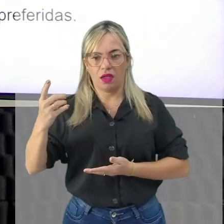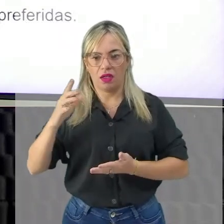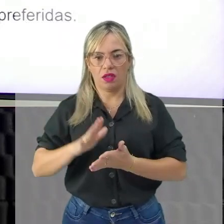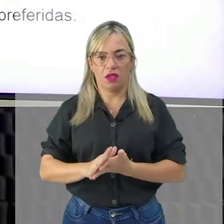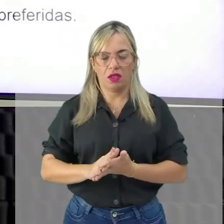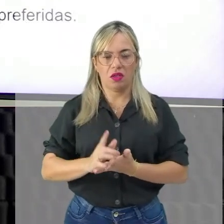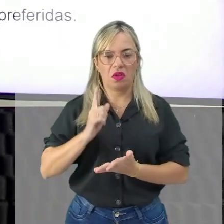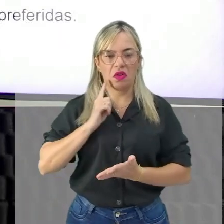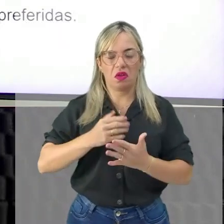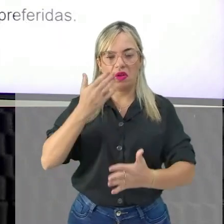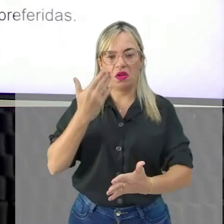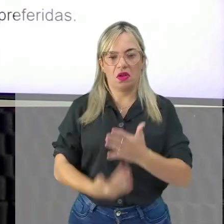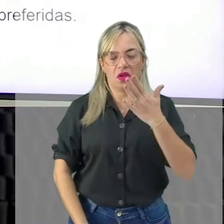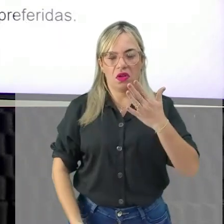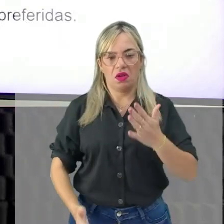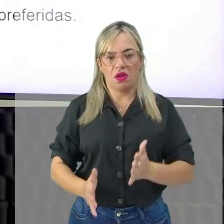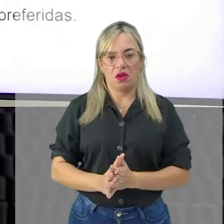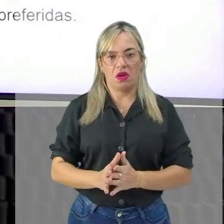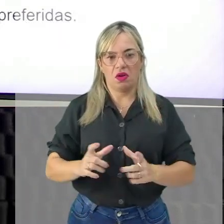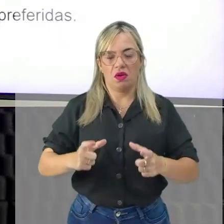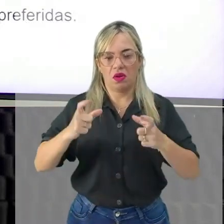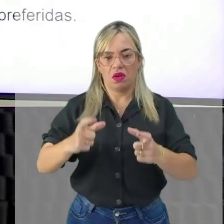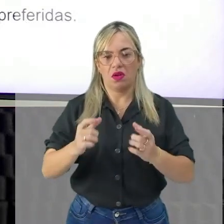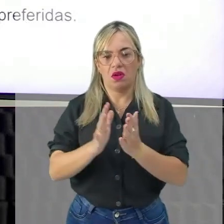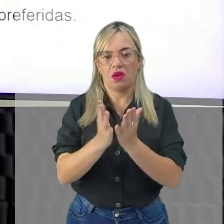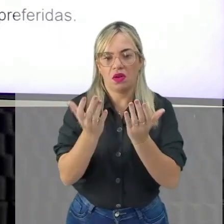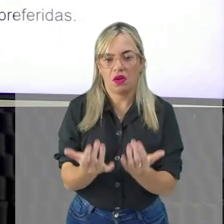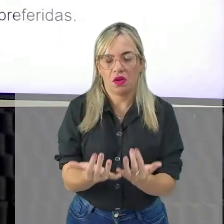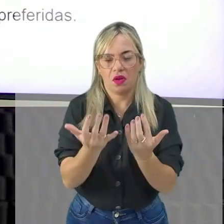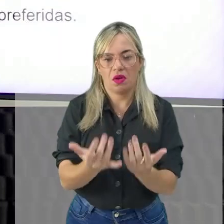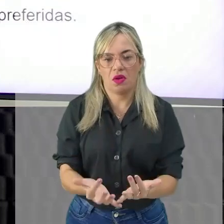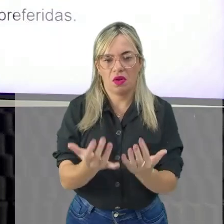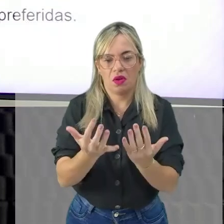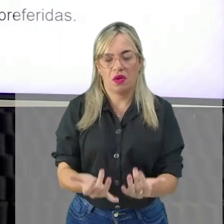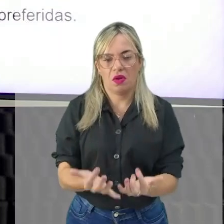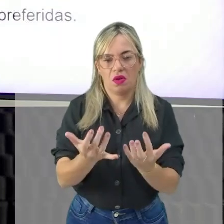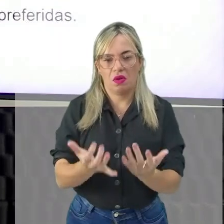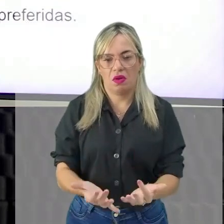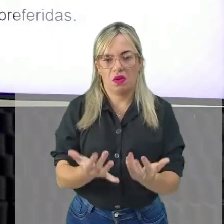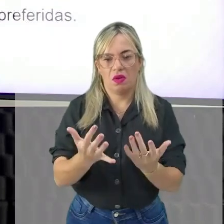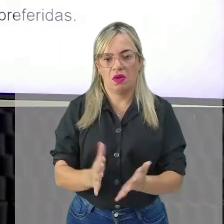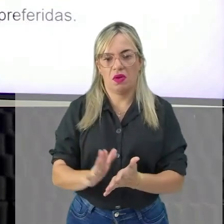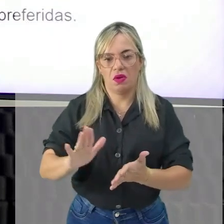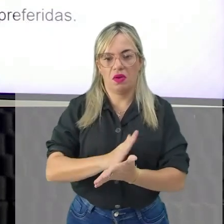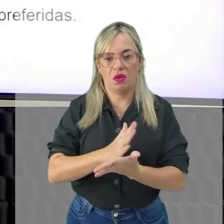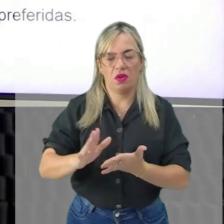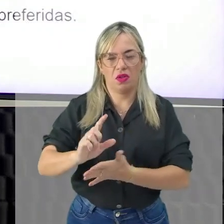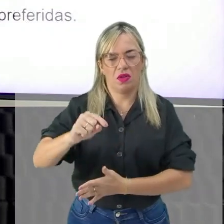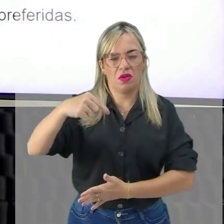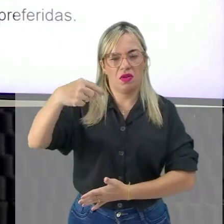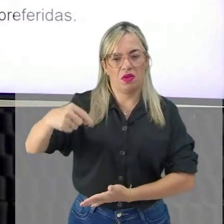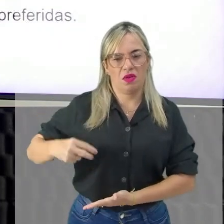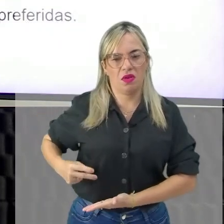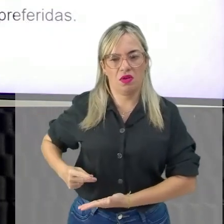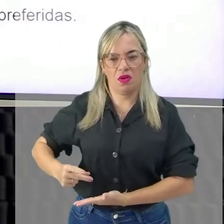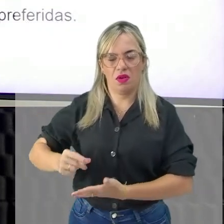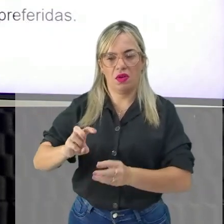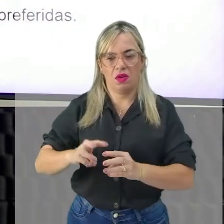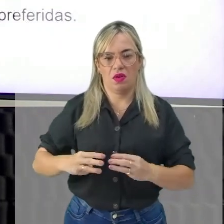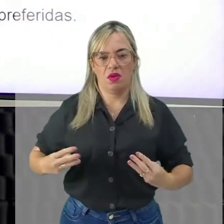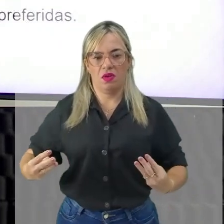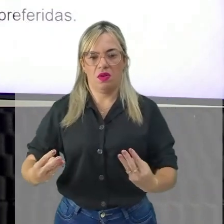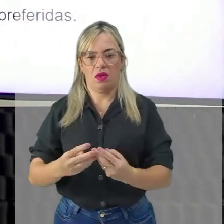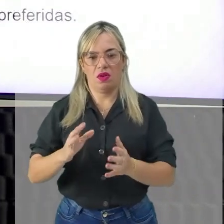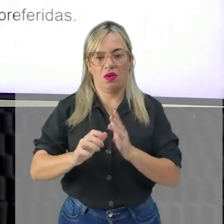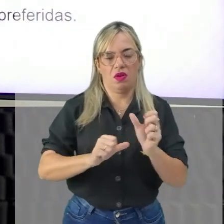leite, bota o ácido e deixa estragar em algum lugar quente, né? Algum tempo depois, a massa terá